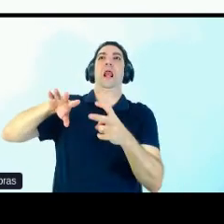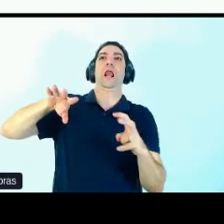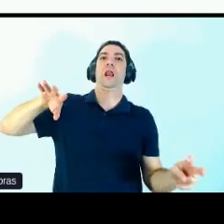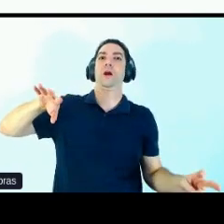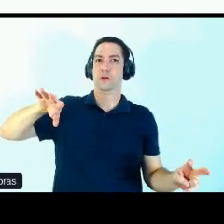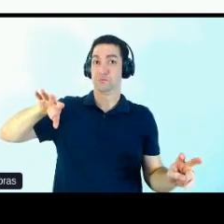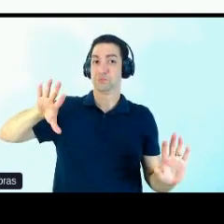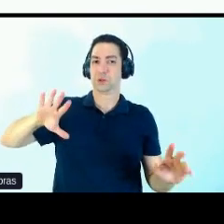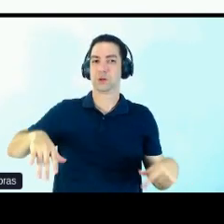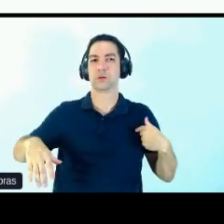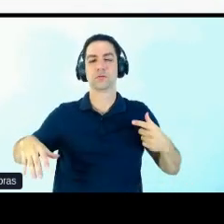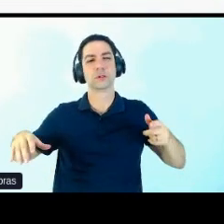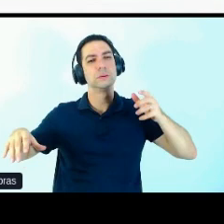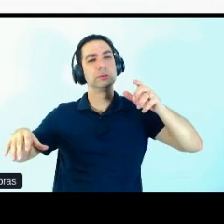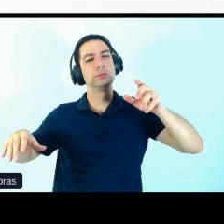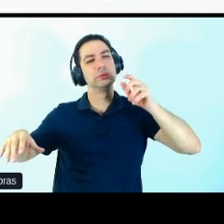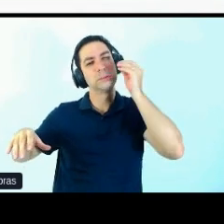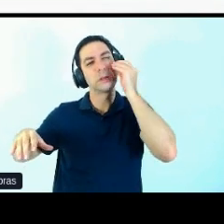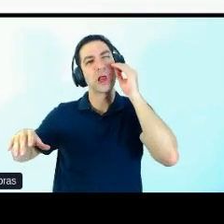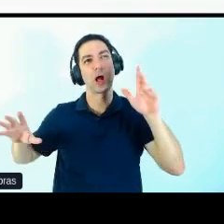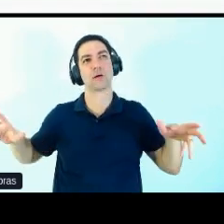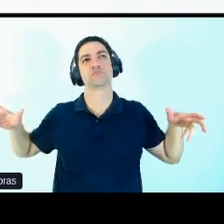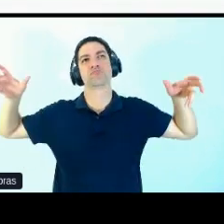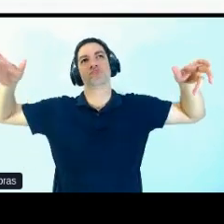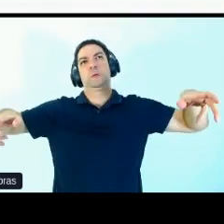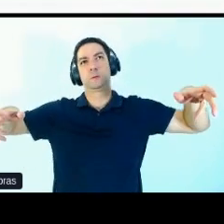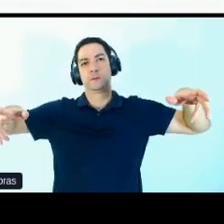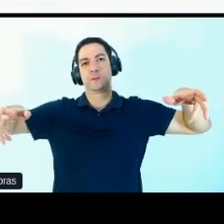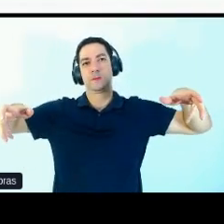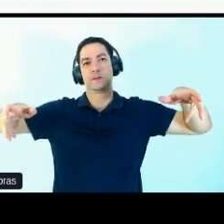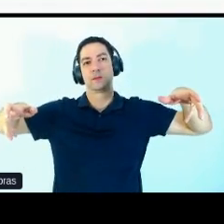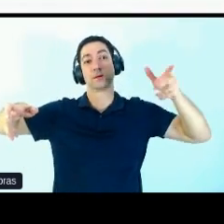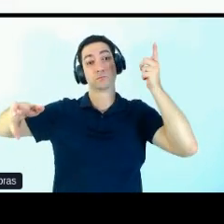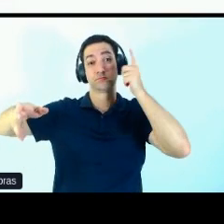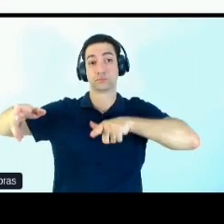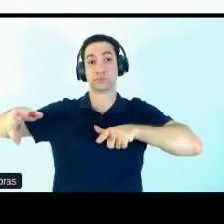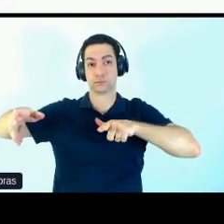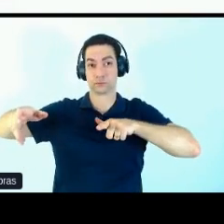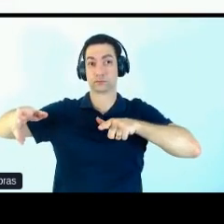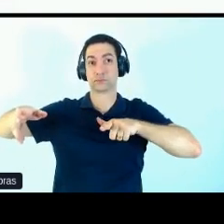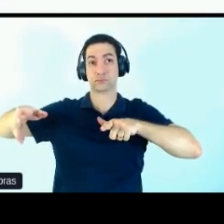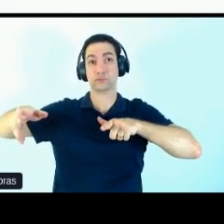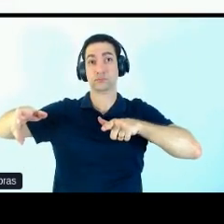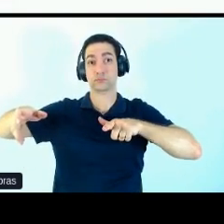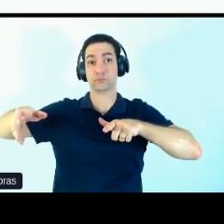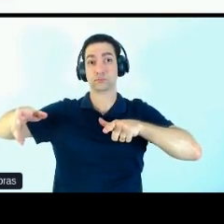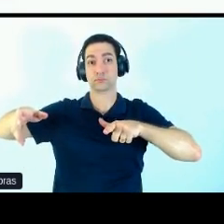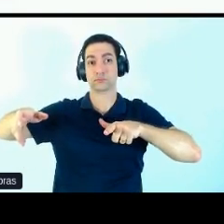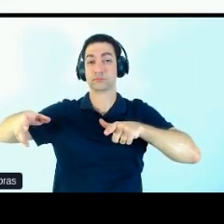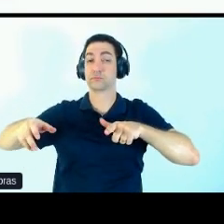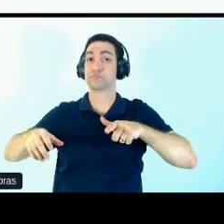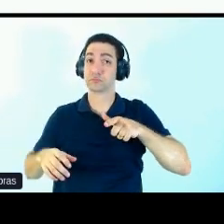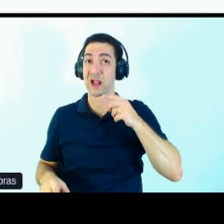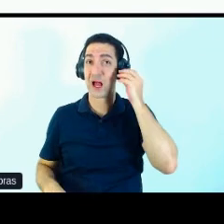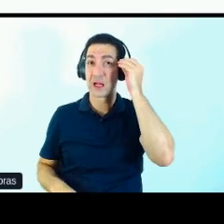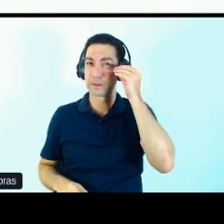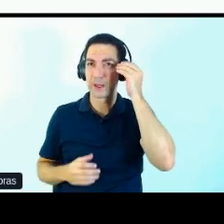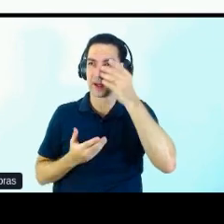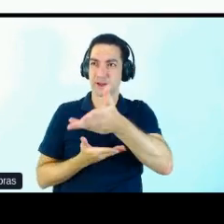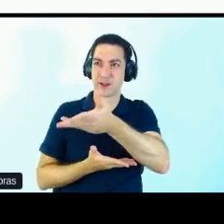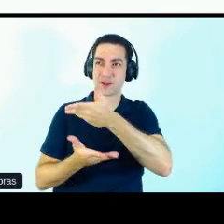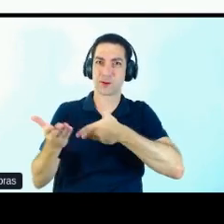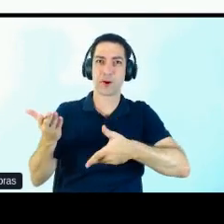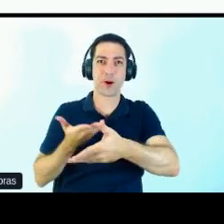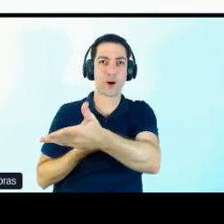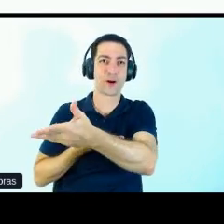consegui, certo? Então, foi uma troca de experiência, vamos